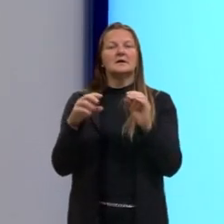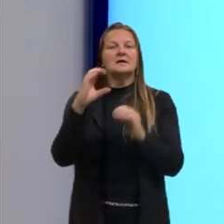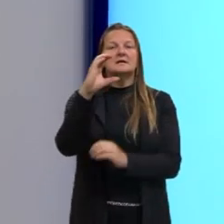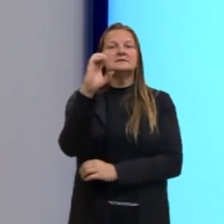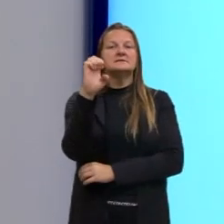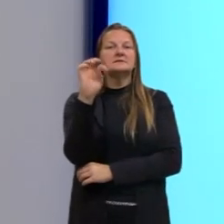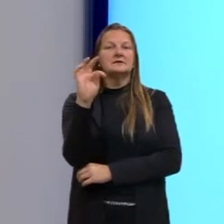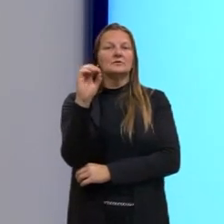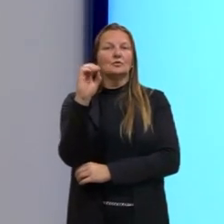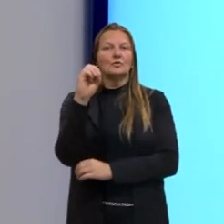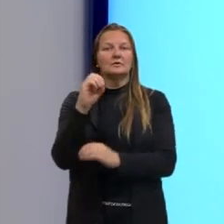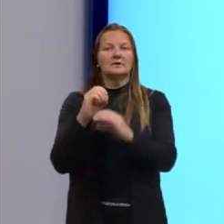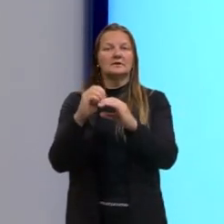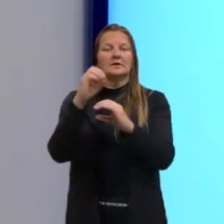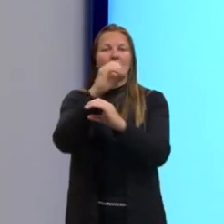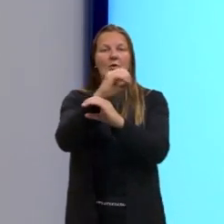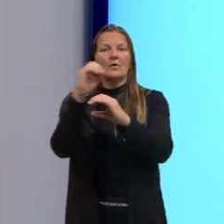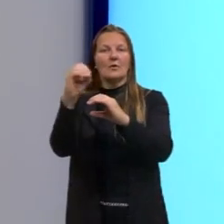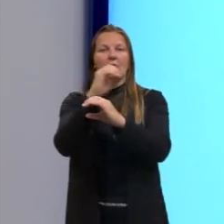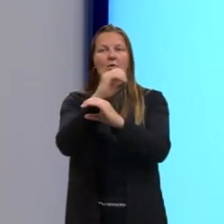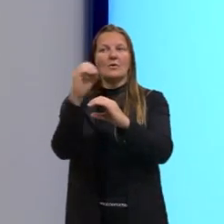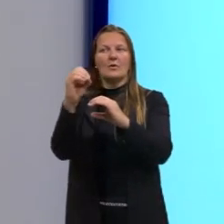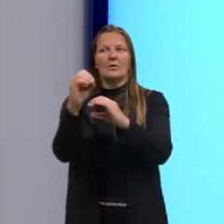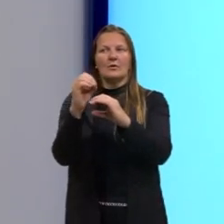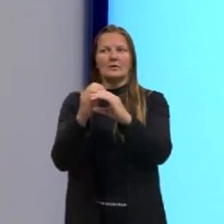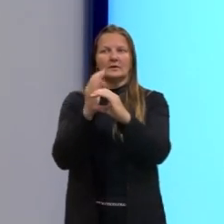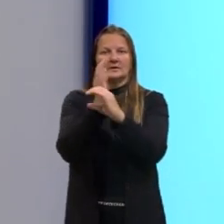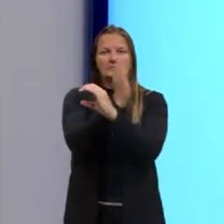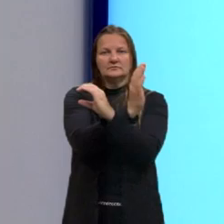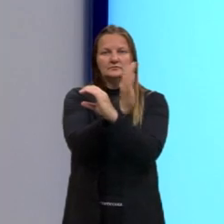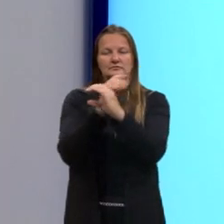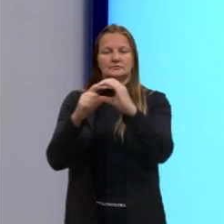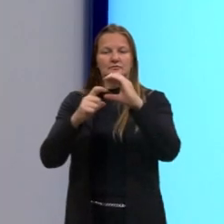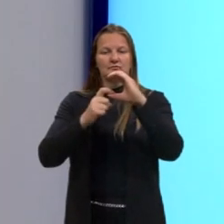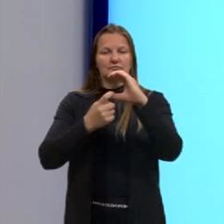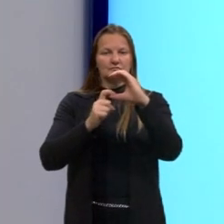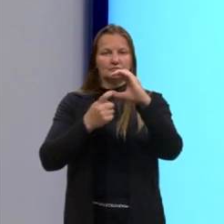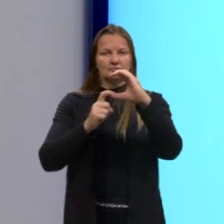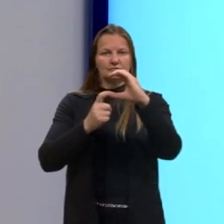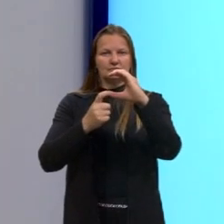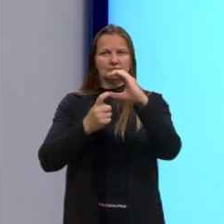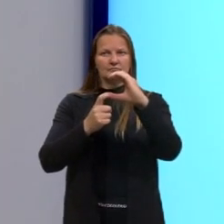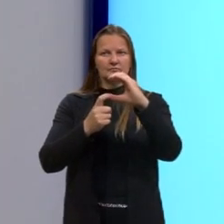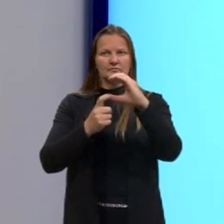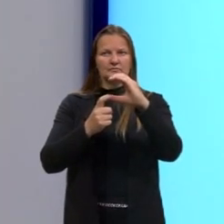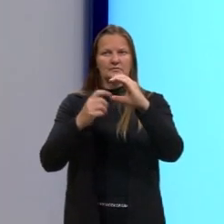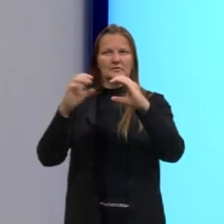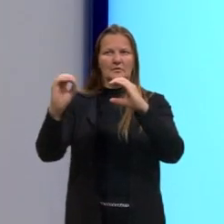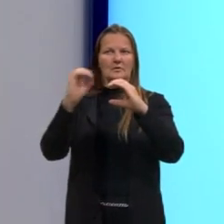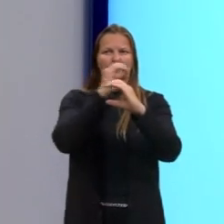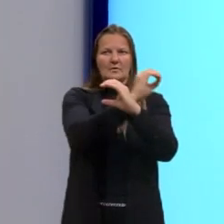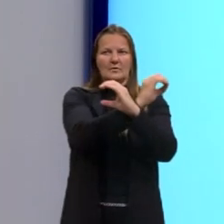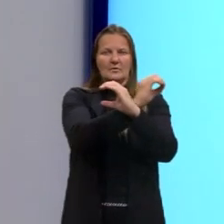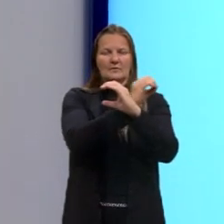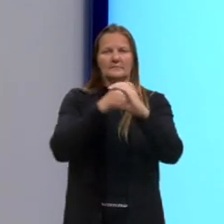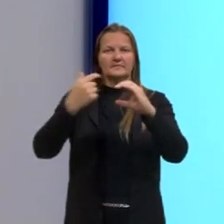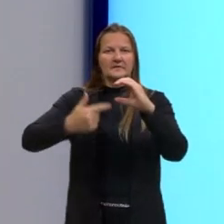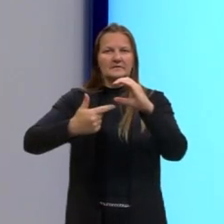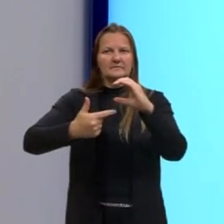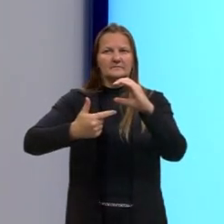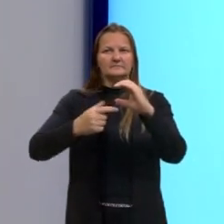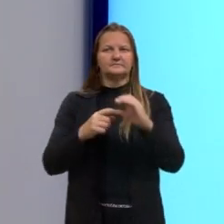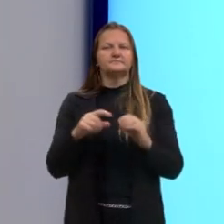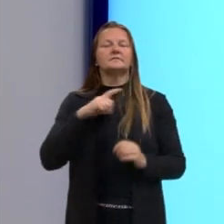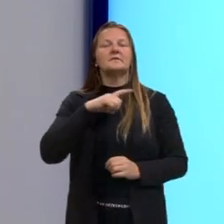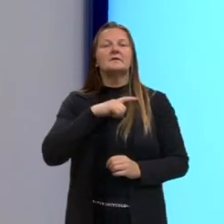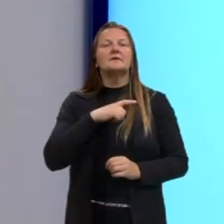cetona porque eu tenho a dupla entre a cadeia carbônica um carbono secundário e eu